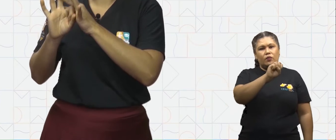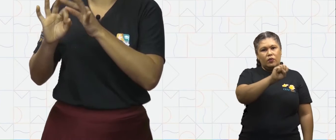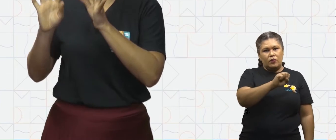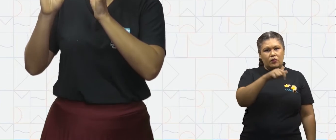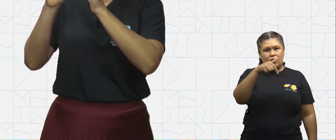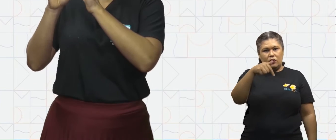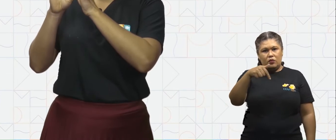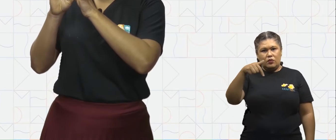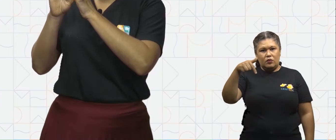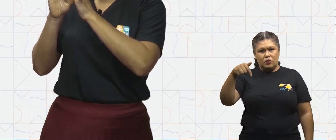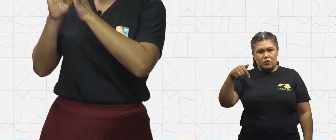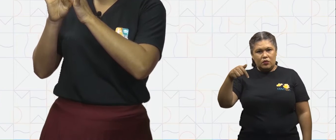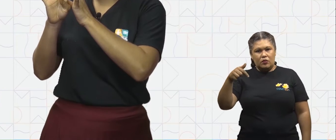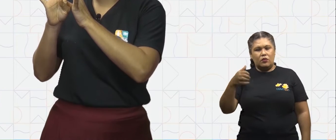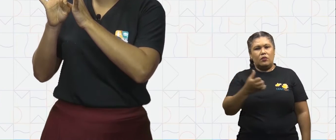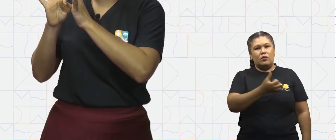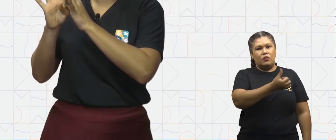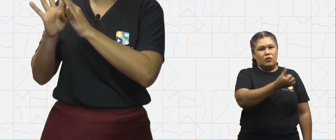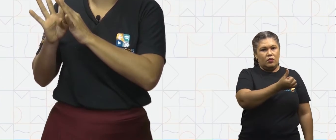877,